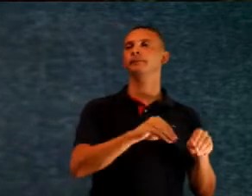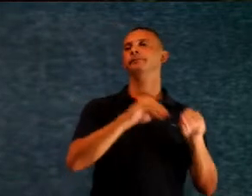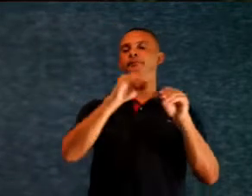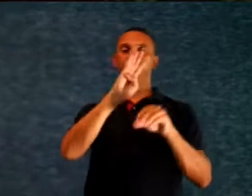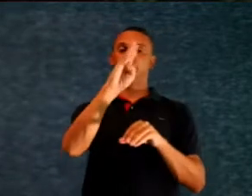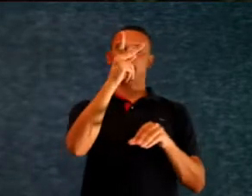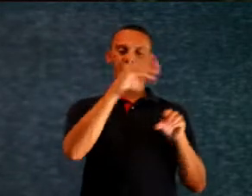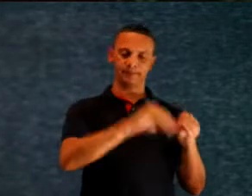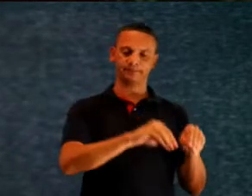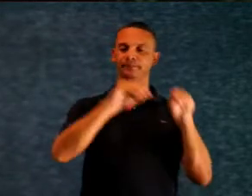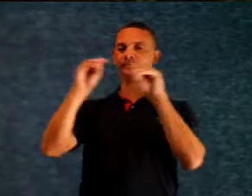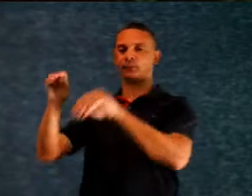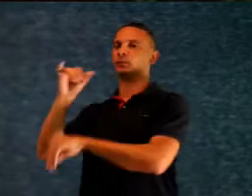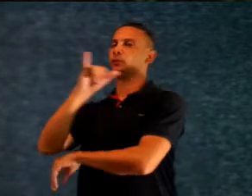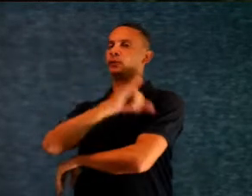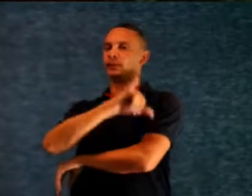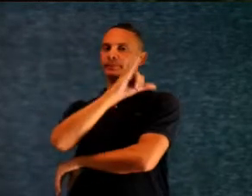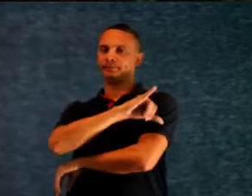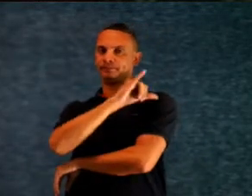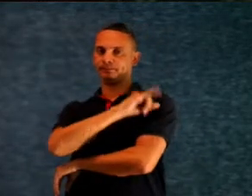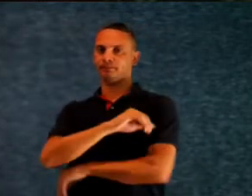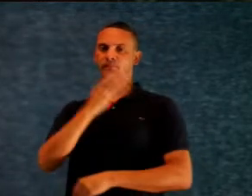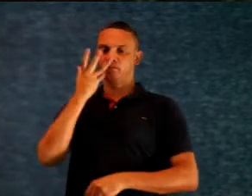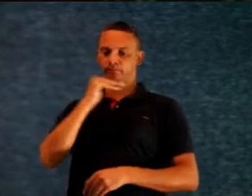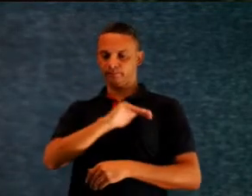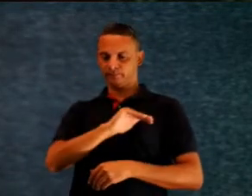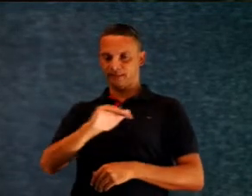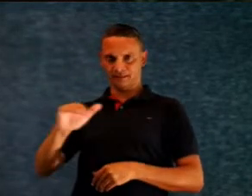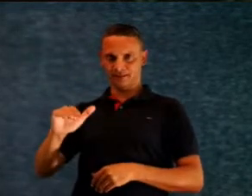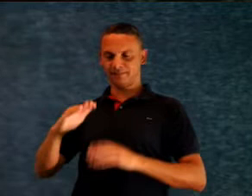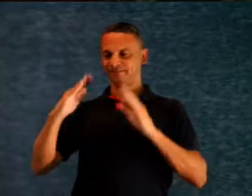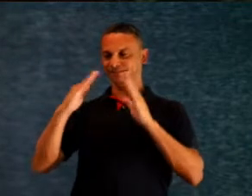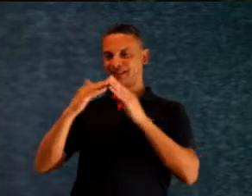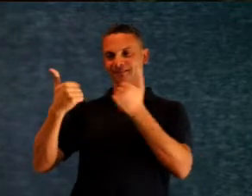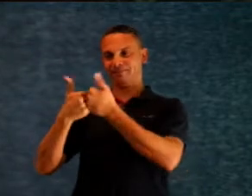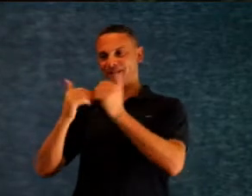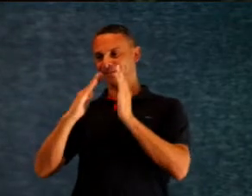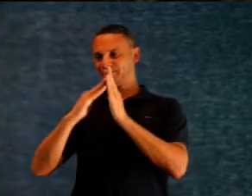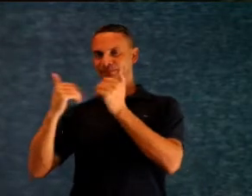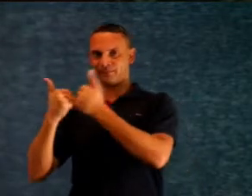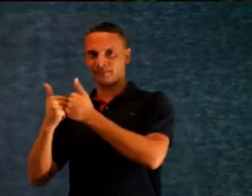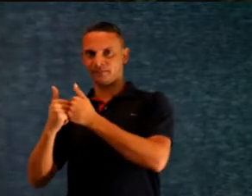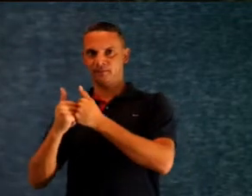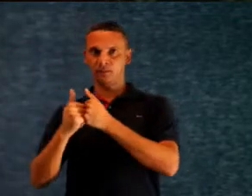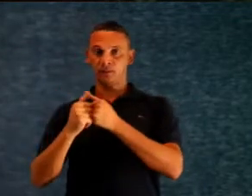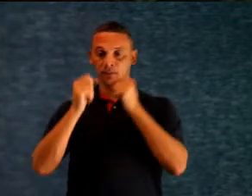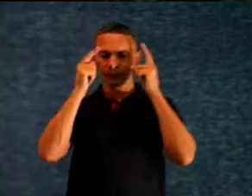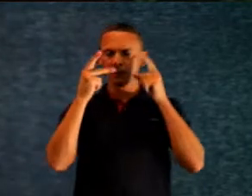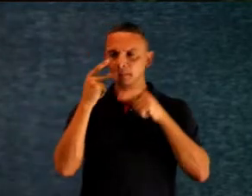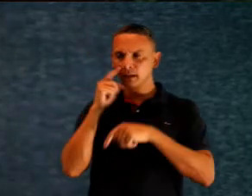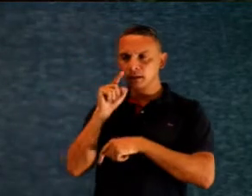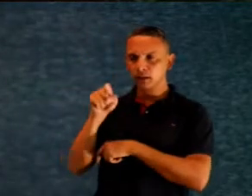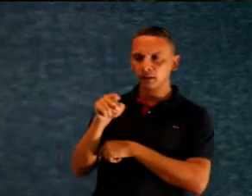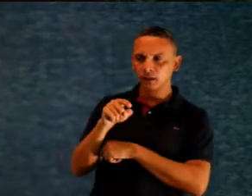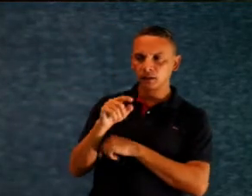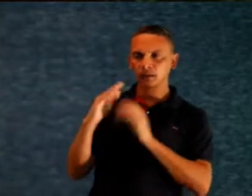Belo Horizonte, para o Rio de Janeiro. As crianças da vila em que morávamos, alertadas pelos pais que